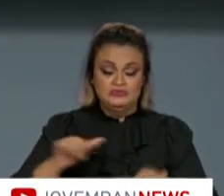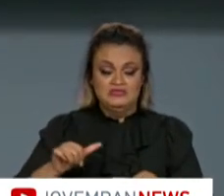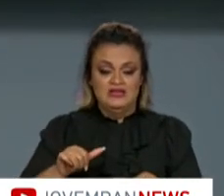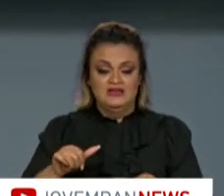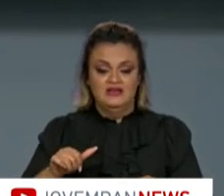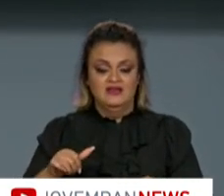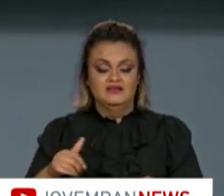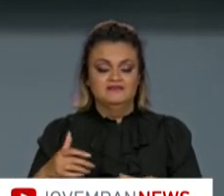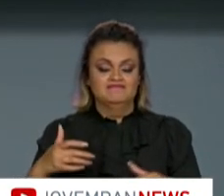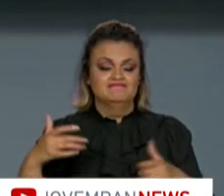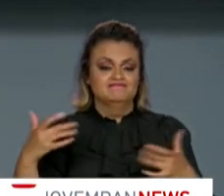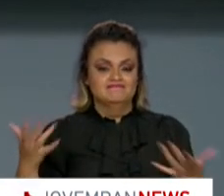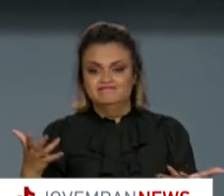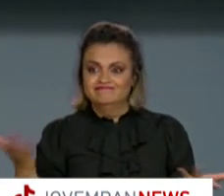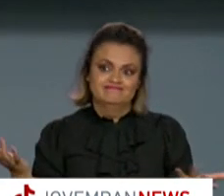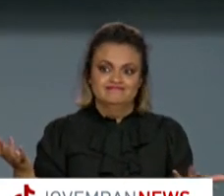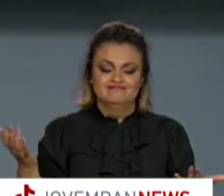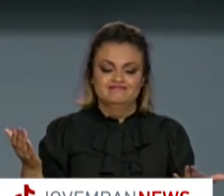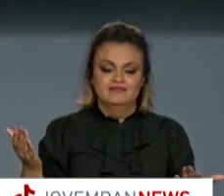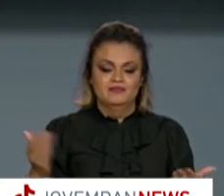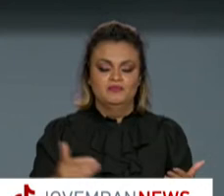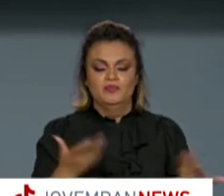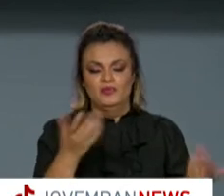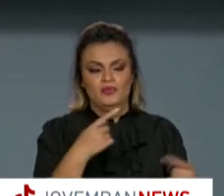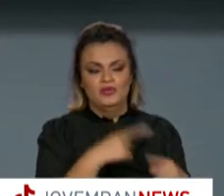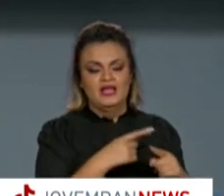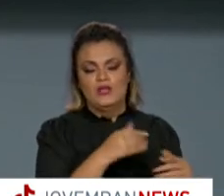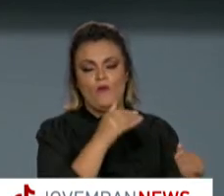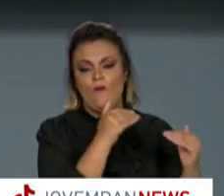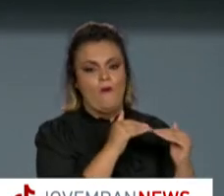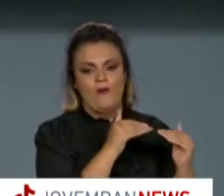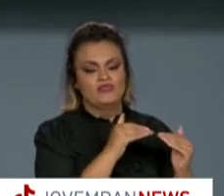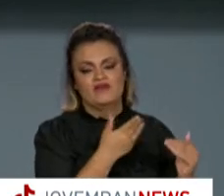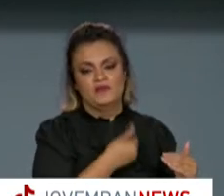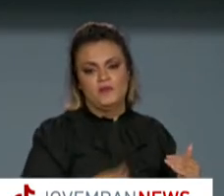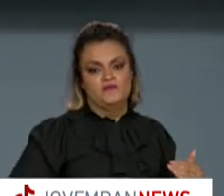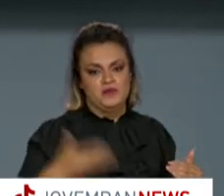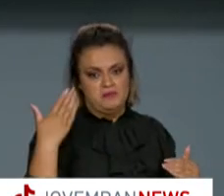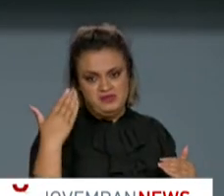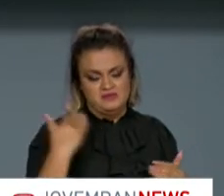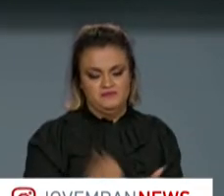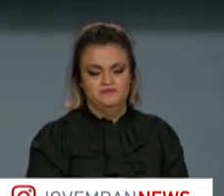o quadro eleitoral que era desfavorável ao então governo.